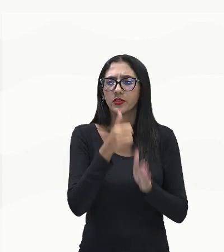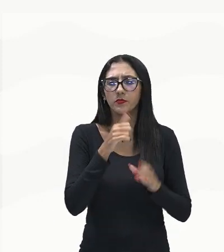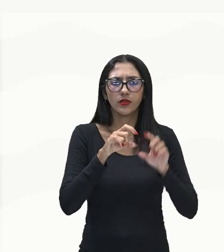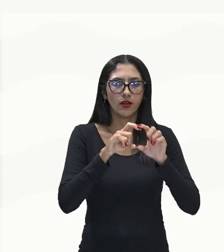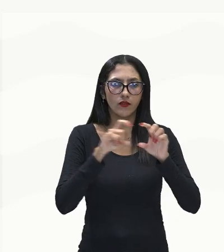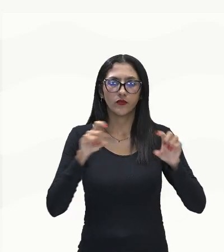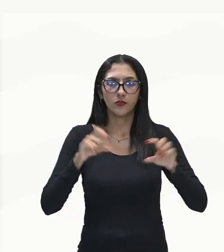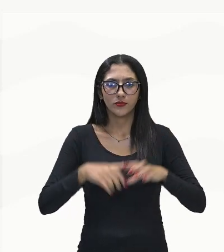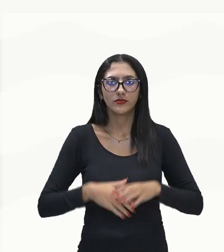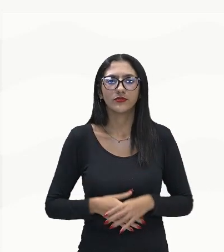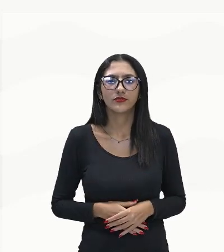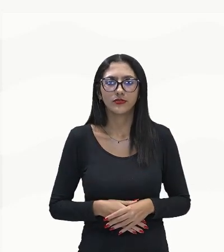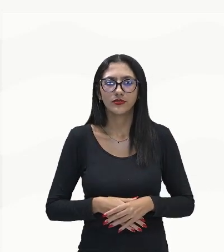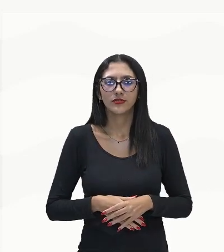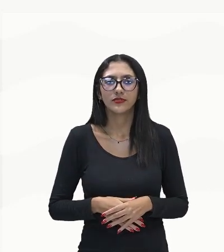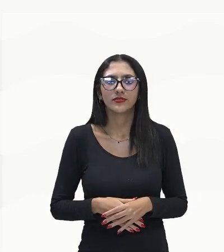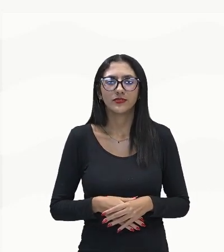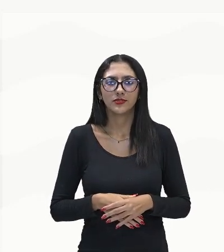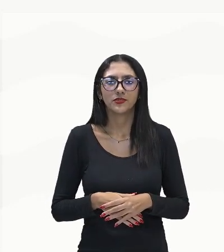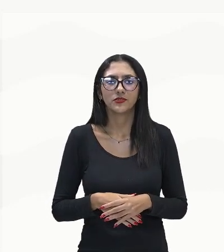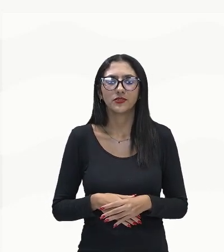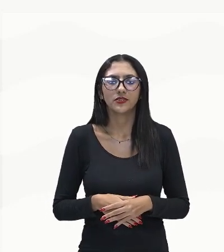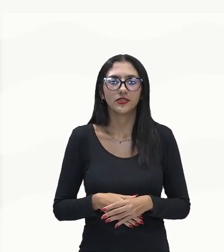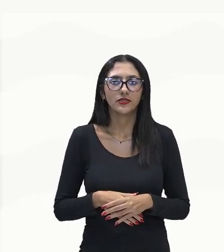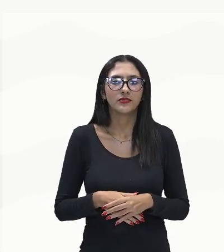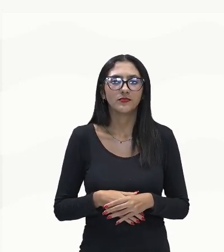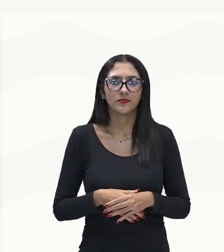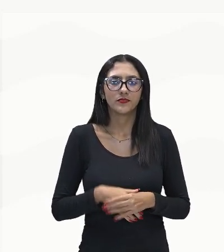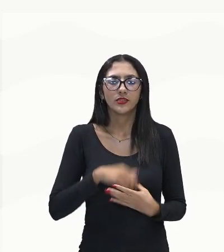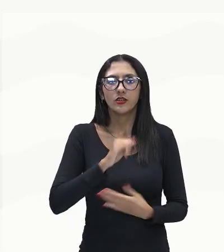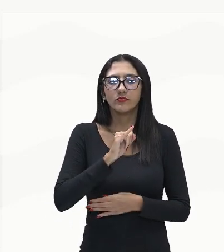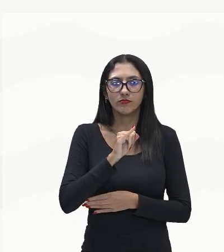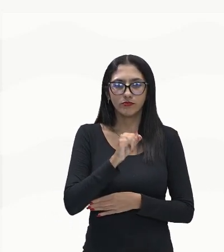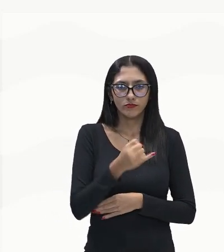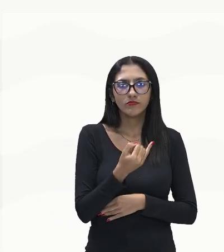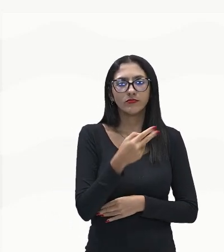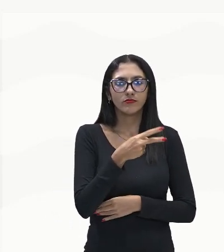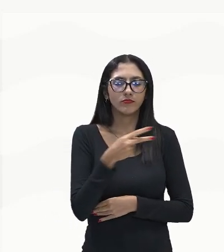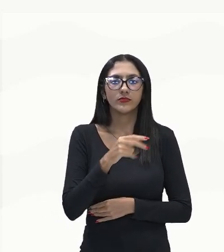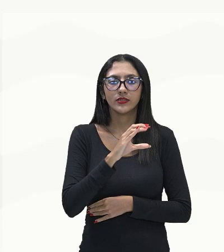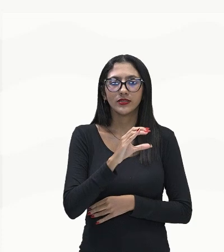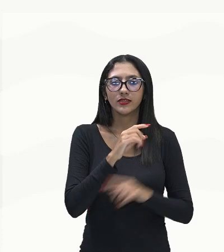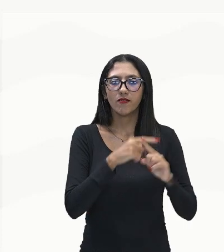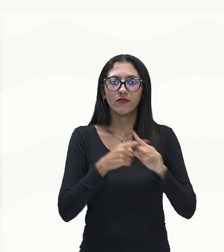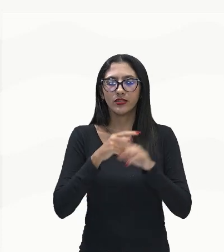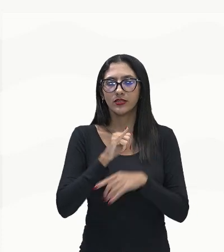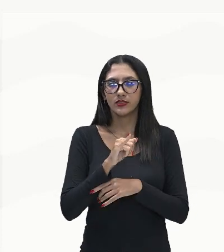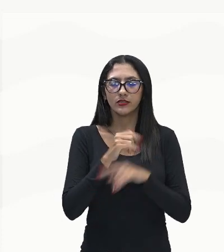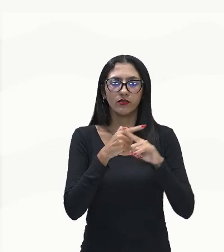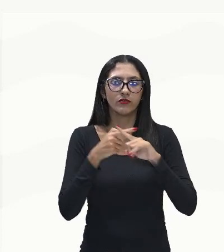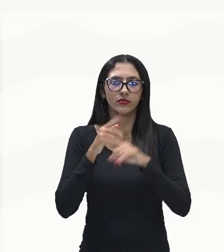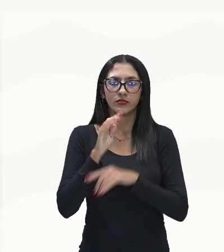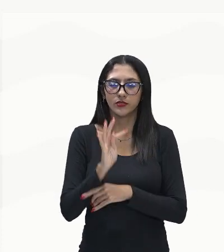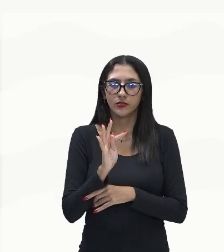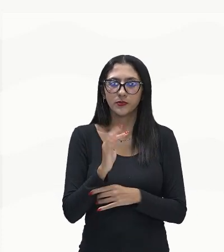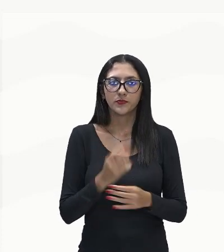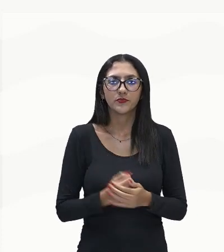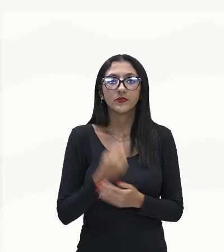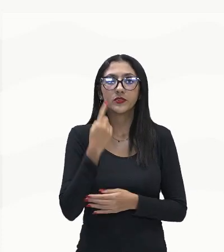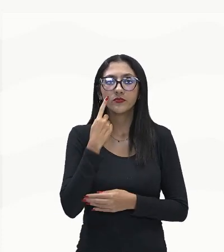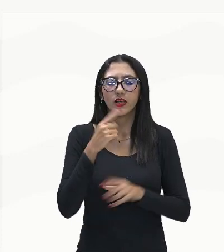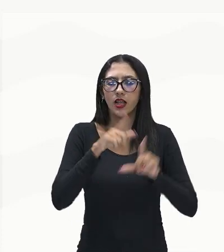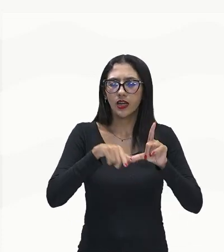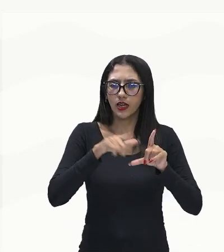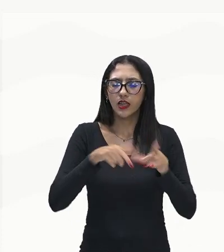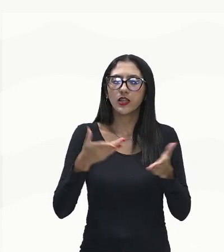fórmula. Nossa primeira fórmula, capital vezes taxa vezes tempo. Então, onde está cada letra, a gente